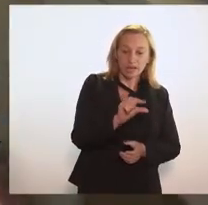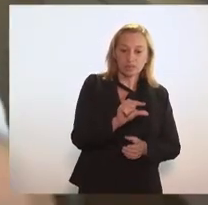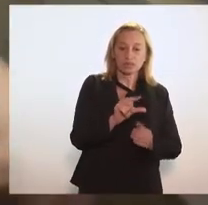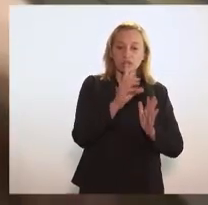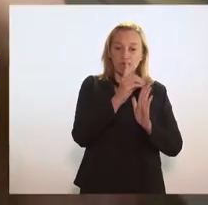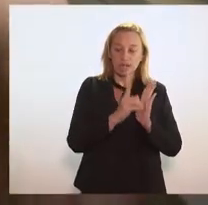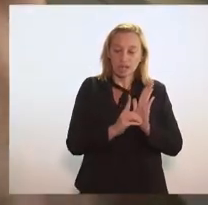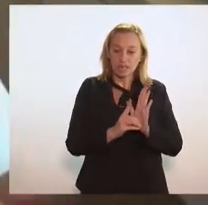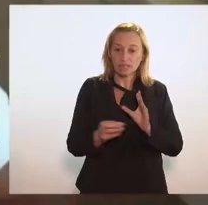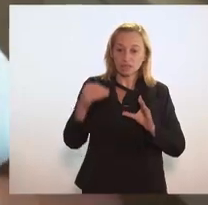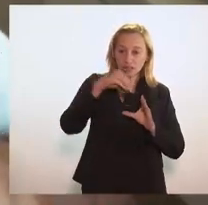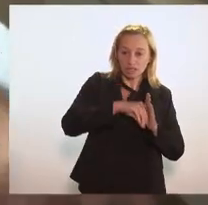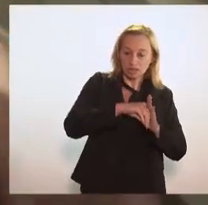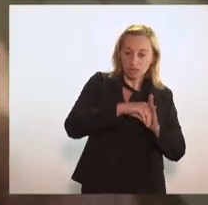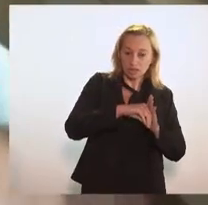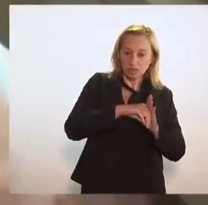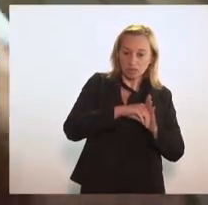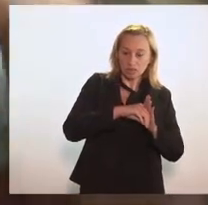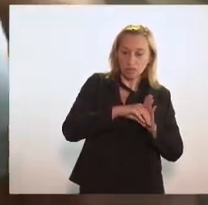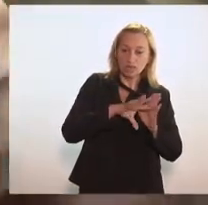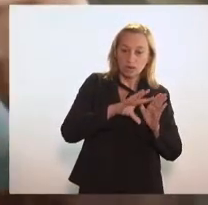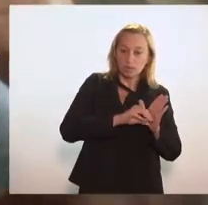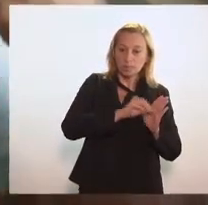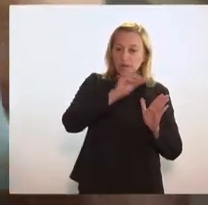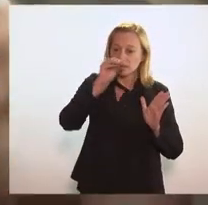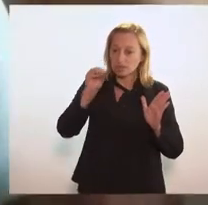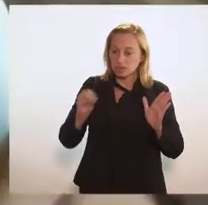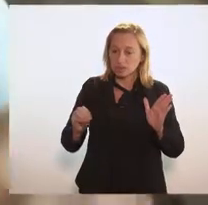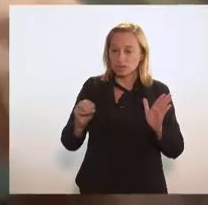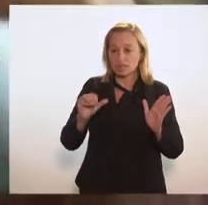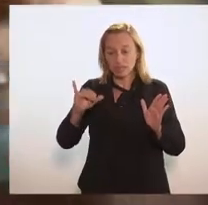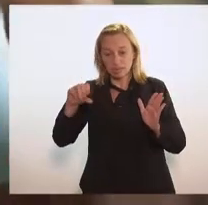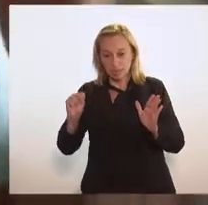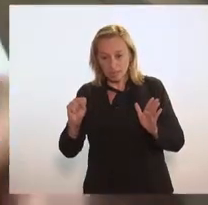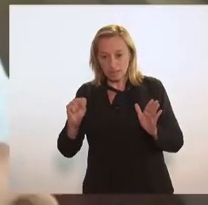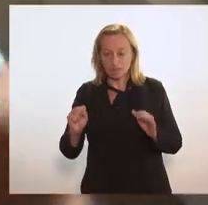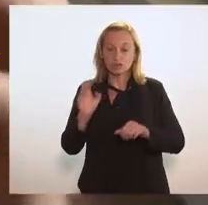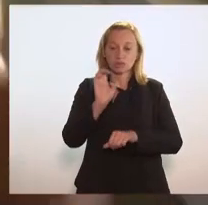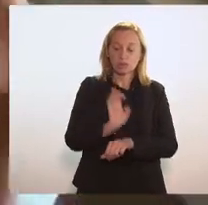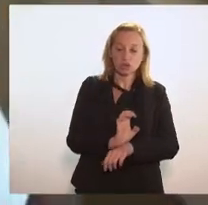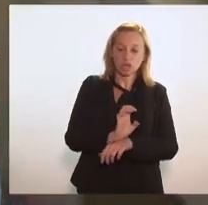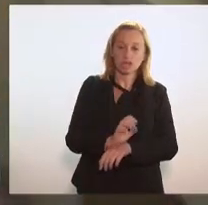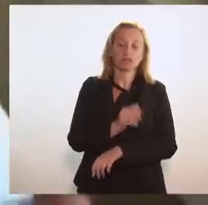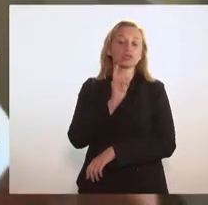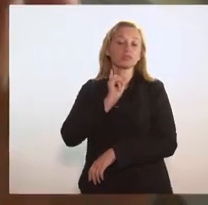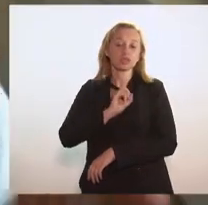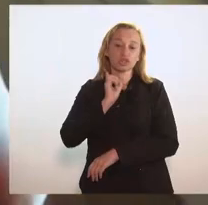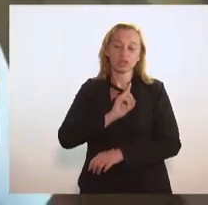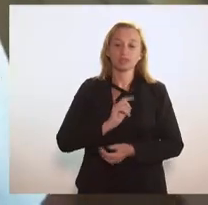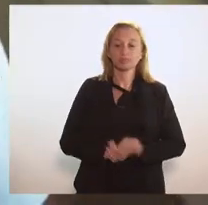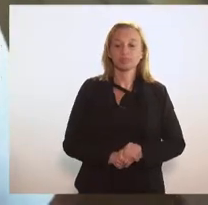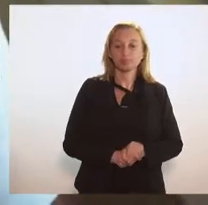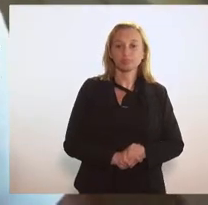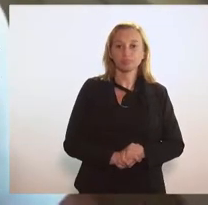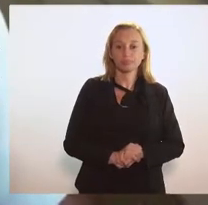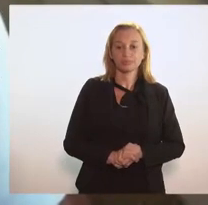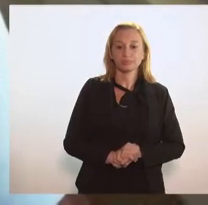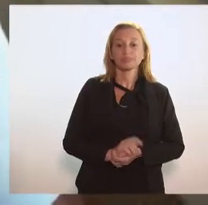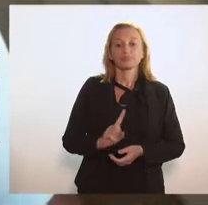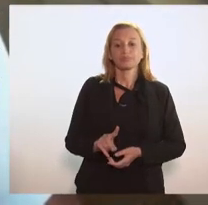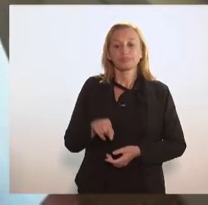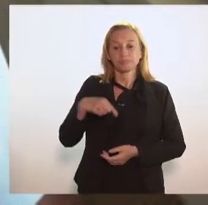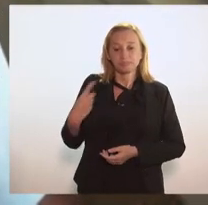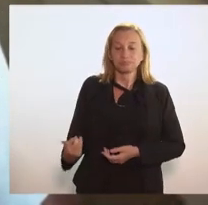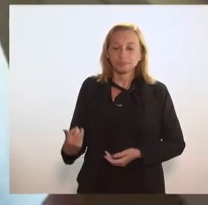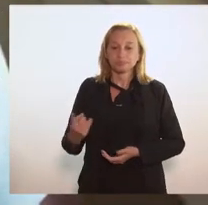eterno e descolando e colando no regime de ICMS do Estado de Minas Gerais e